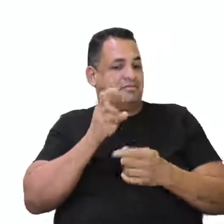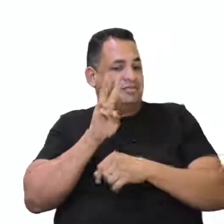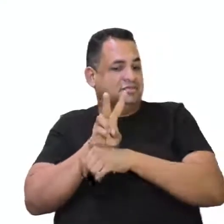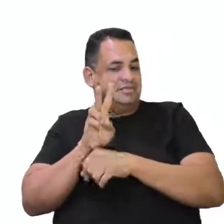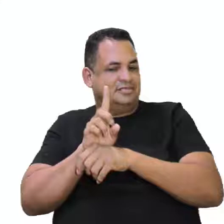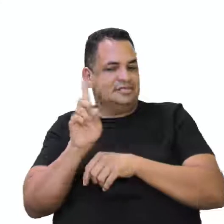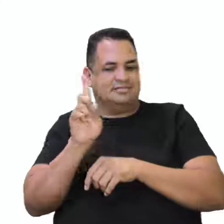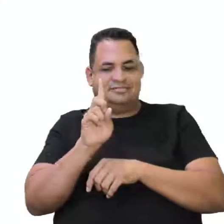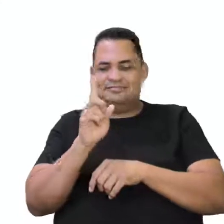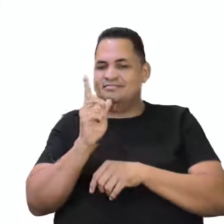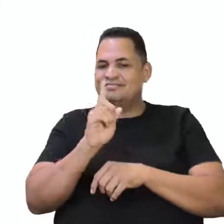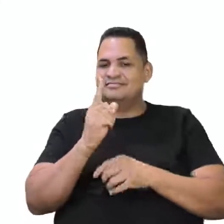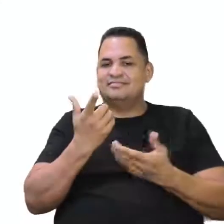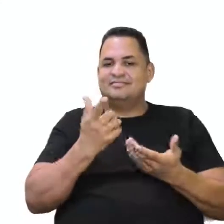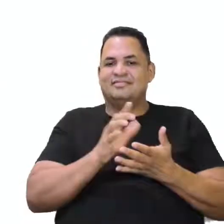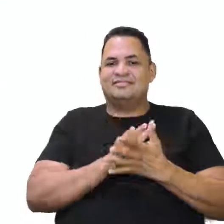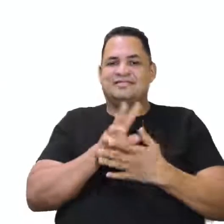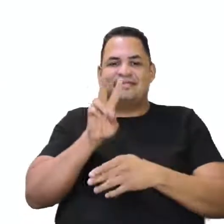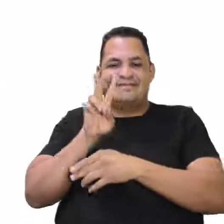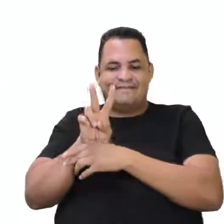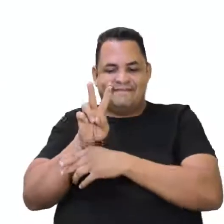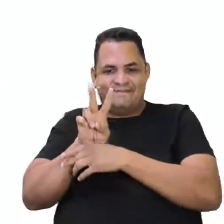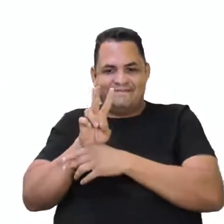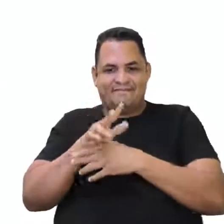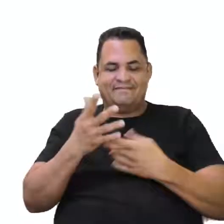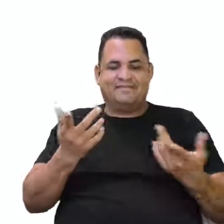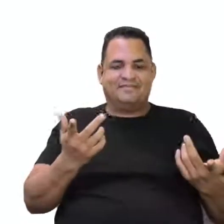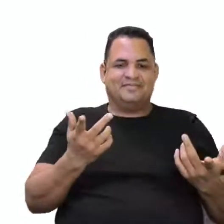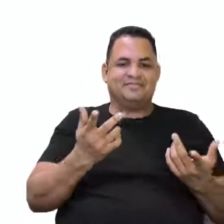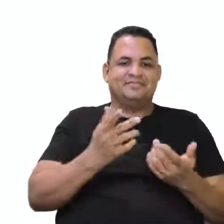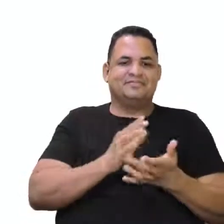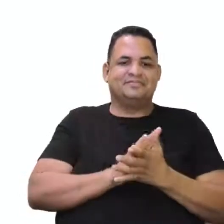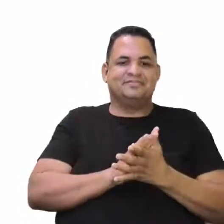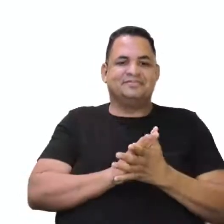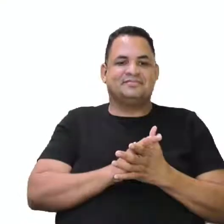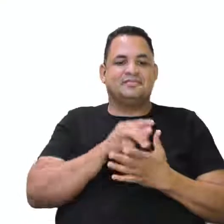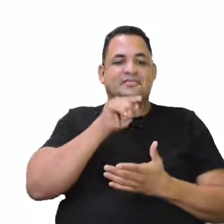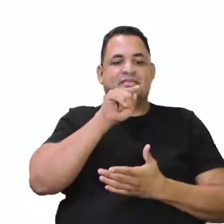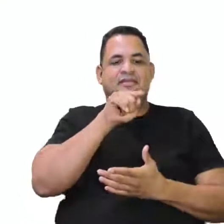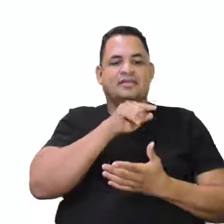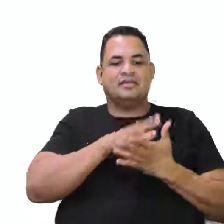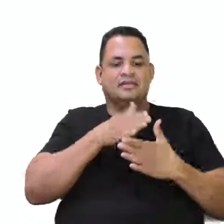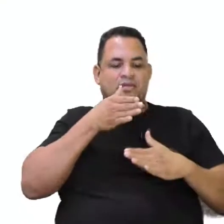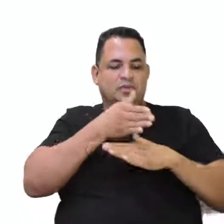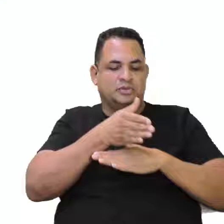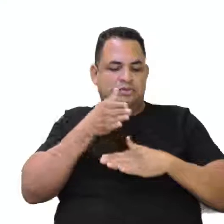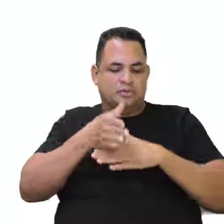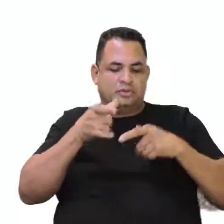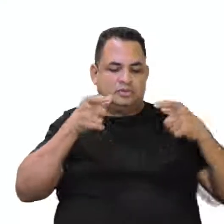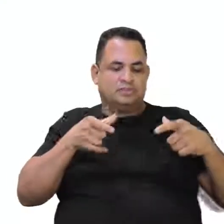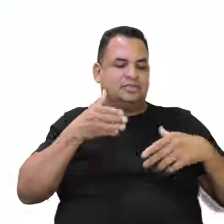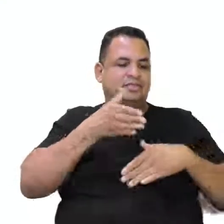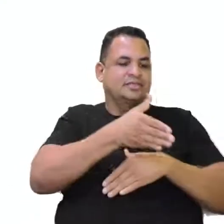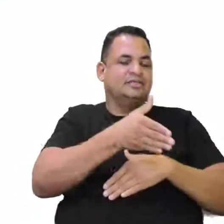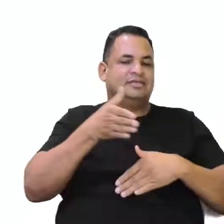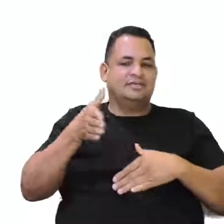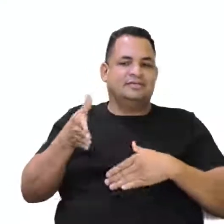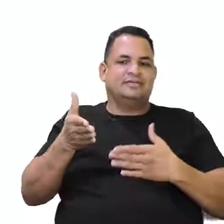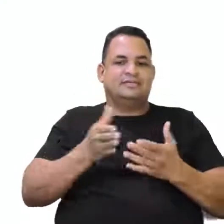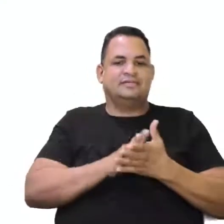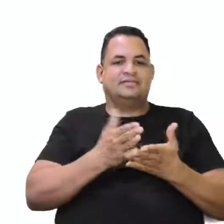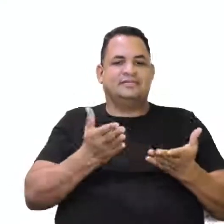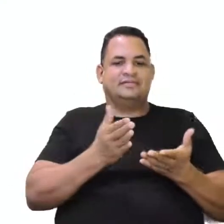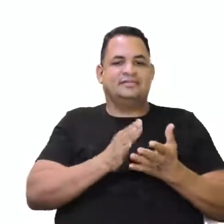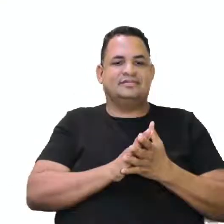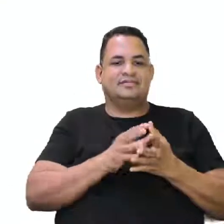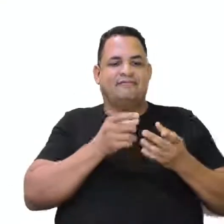vistoriadas. A fiscalização, os pontos de entrada para